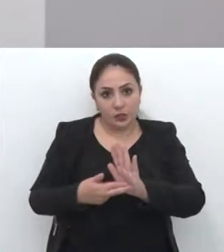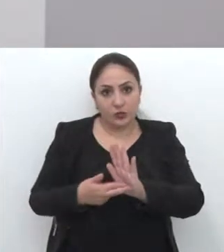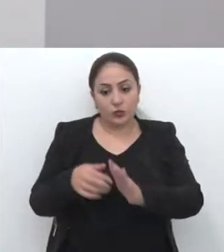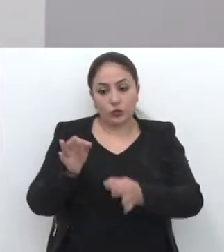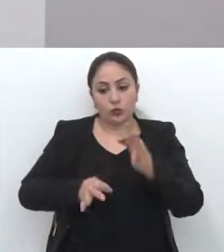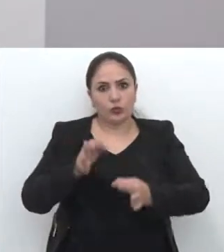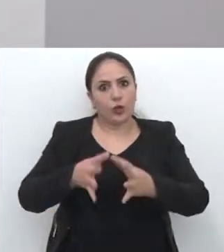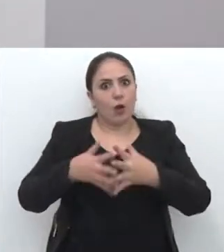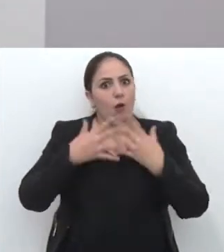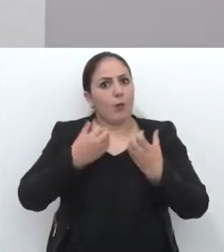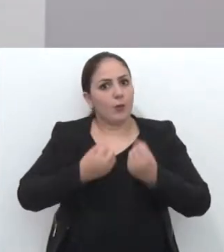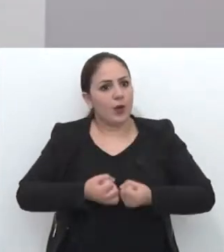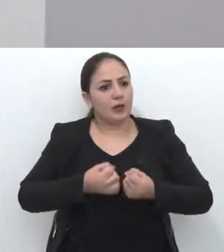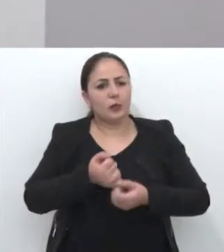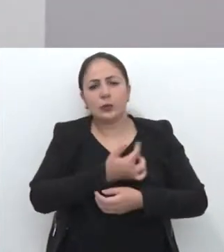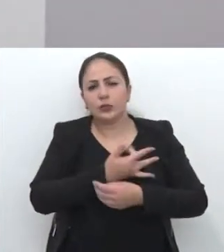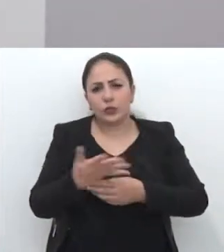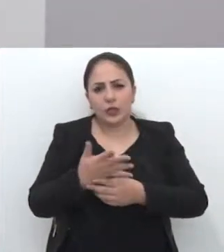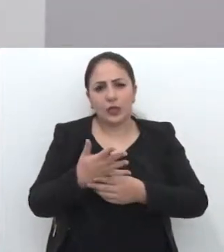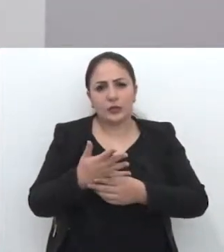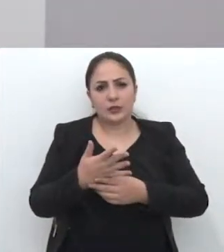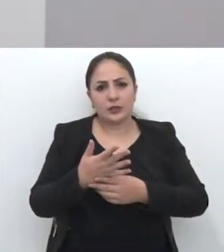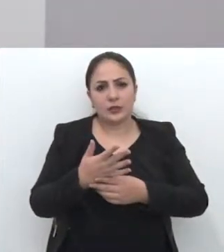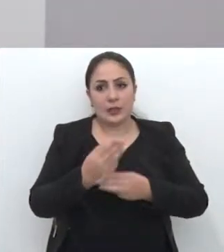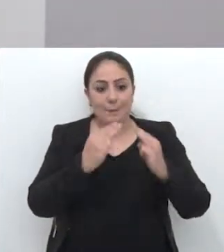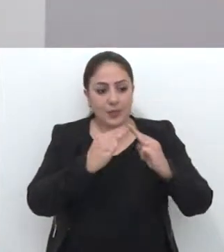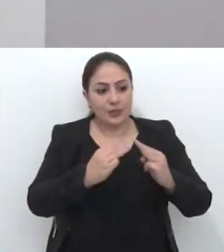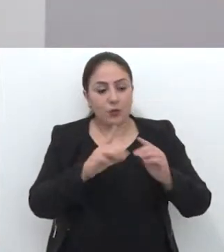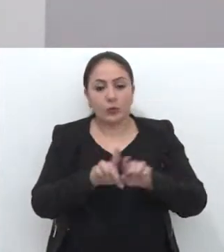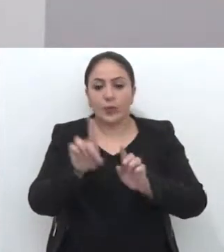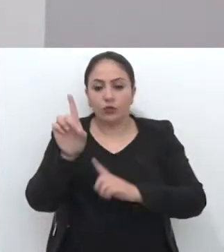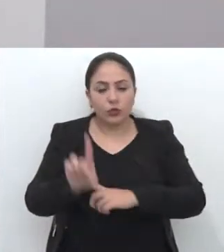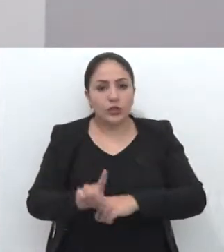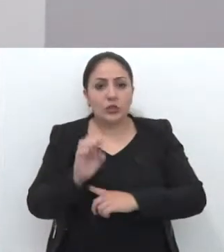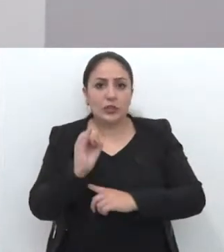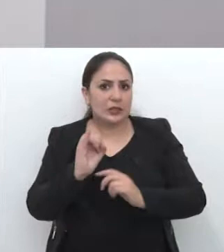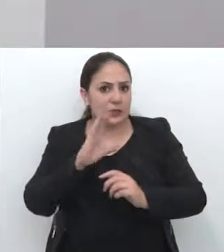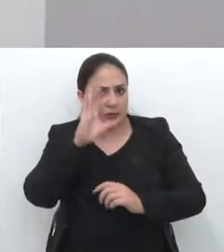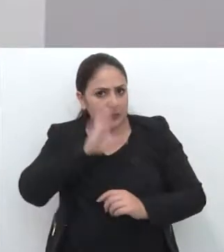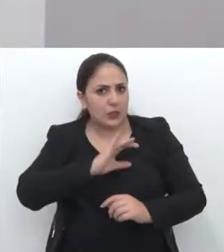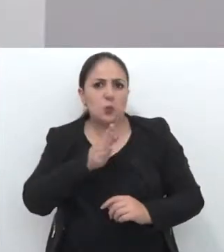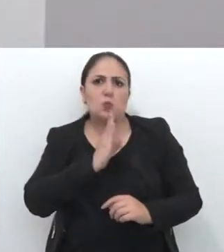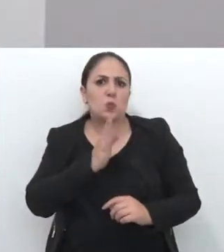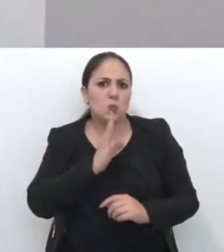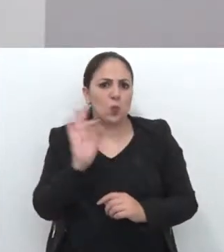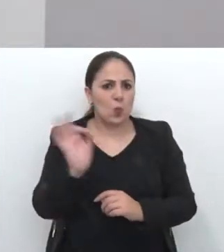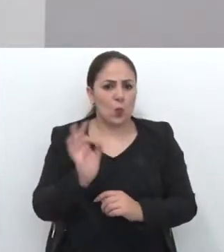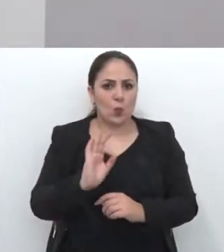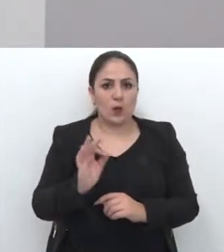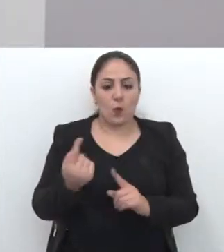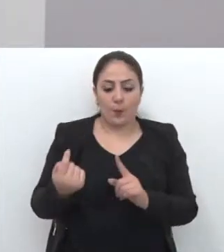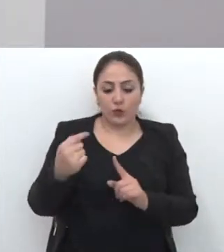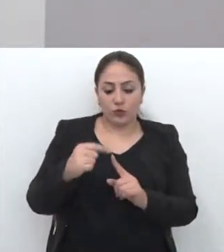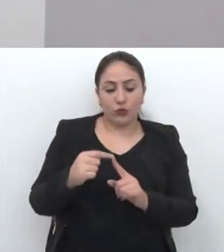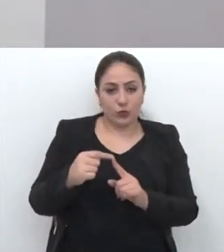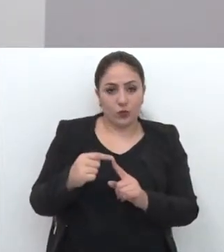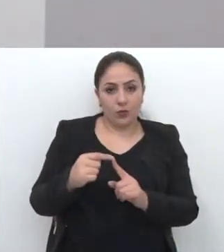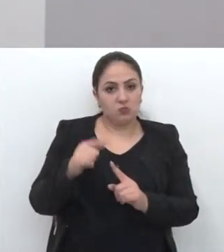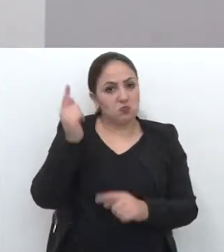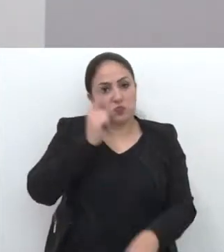ele é tão complexo no quesito quantidade de deveres e direitos, que se o cidadão não conhecer isso de uma forma